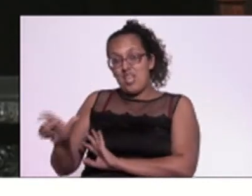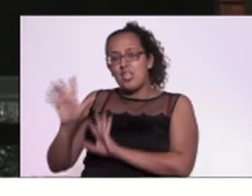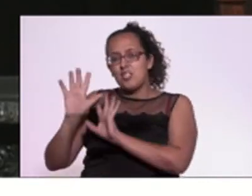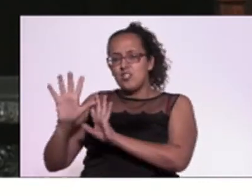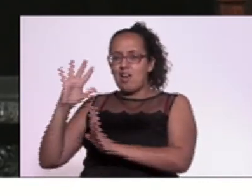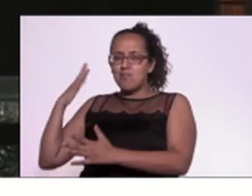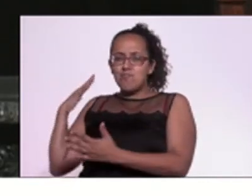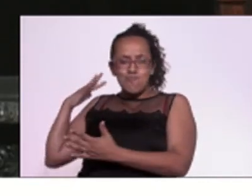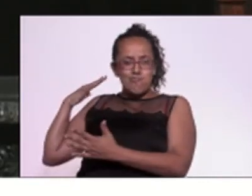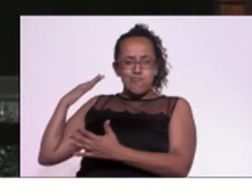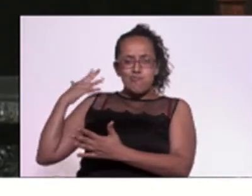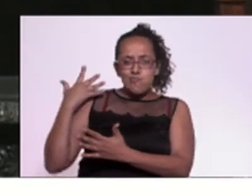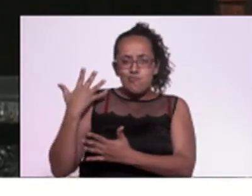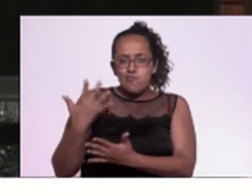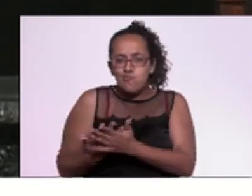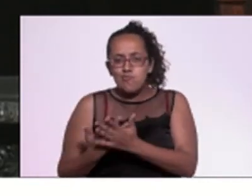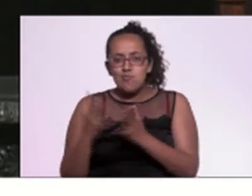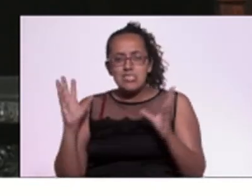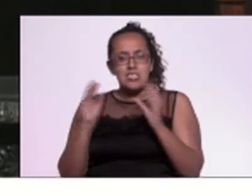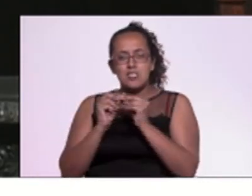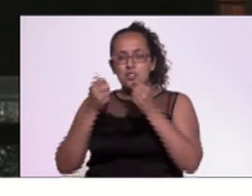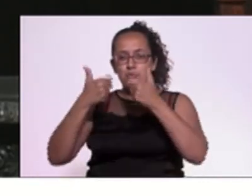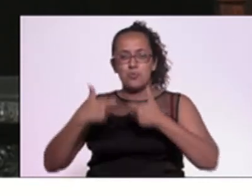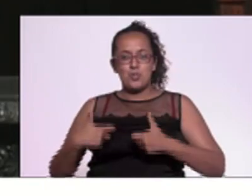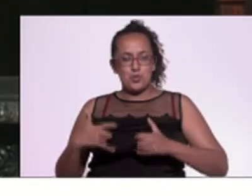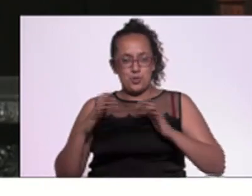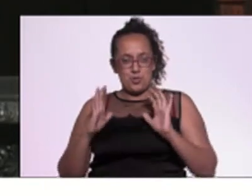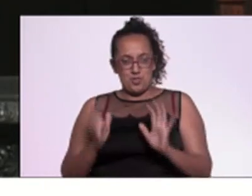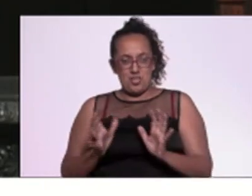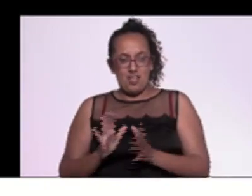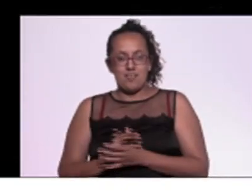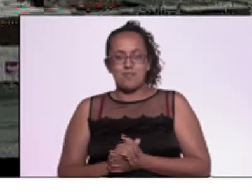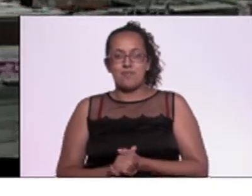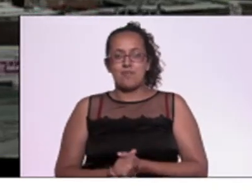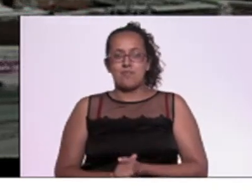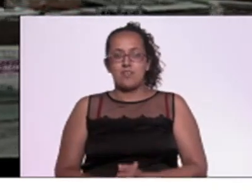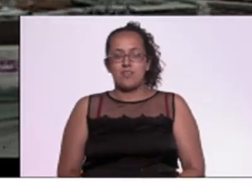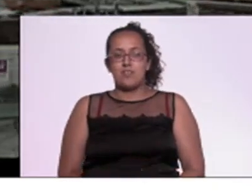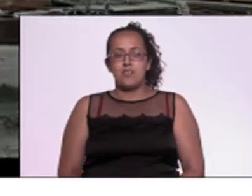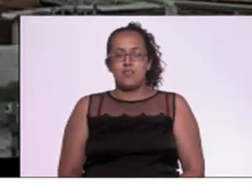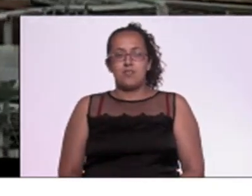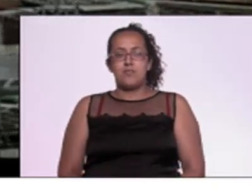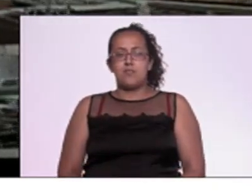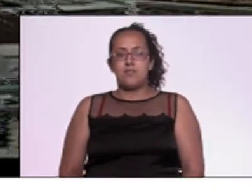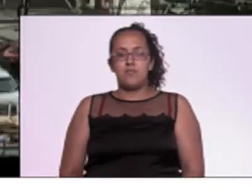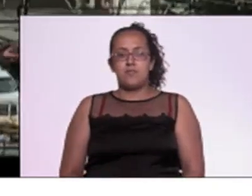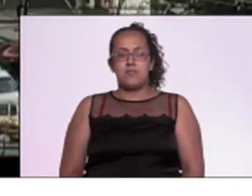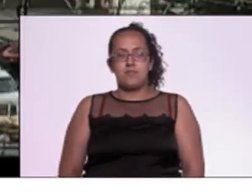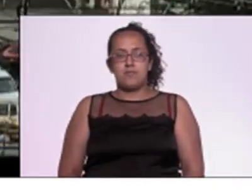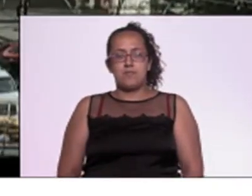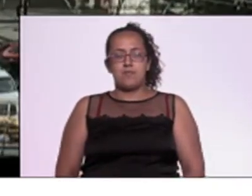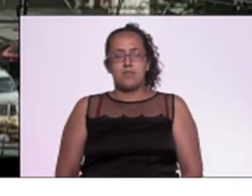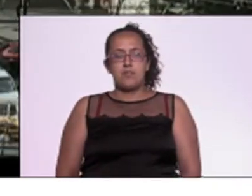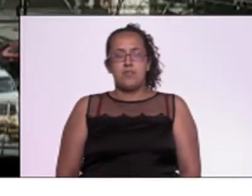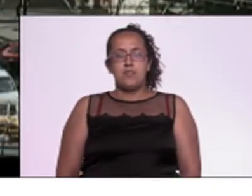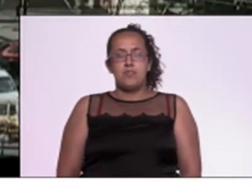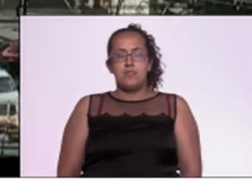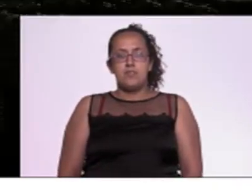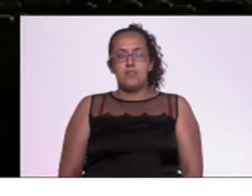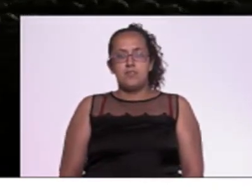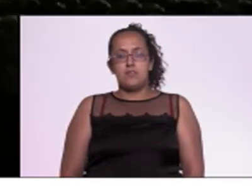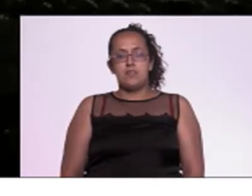aqui no Rio de Janeiro e desenvolve um trabalho que é fundamental de abrir essa